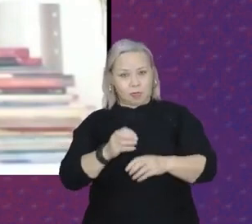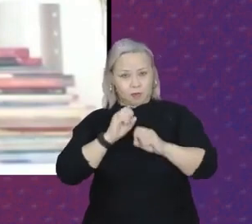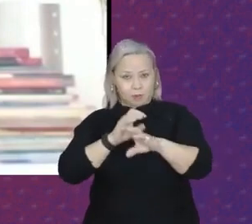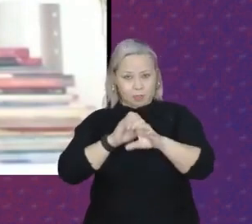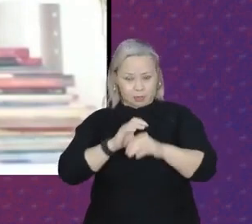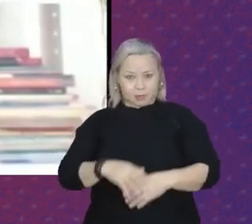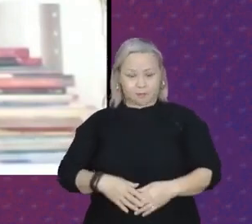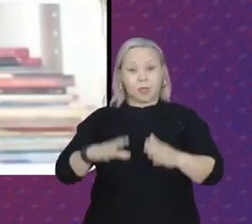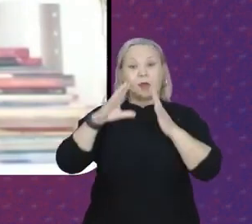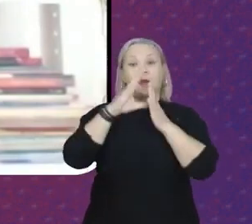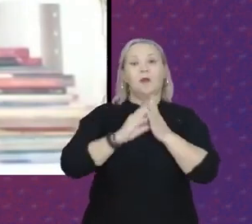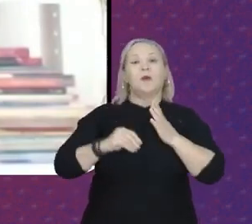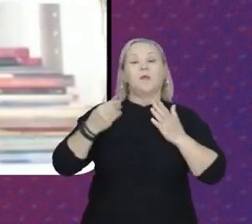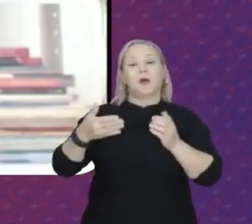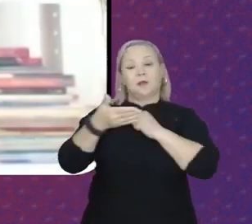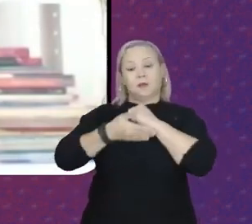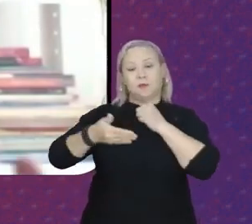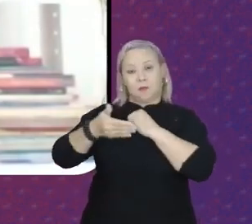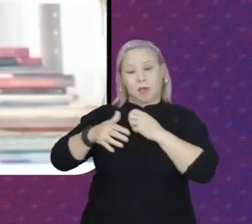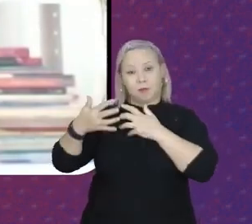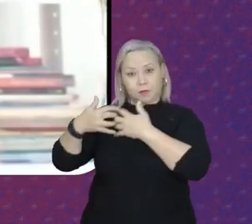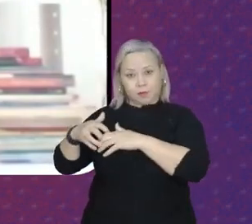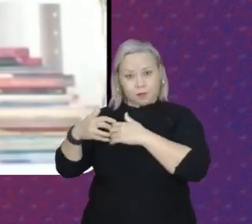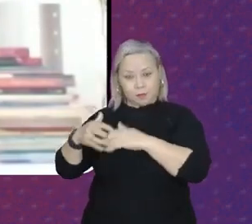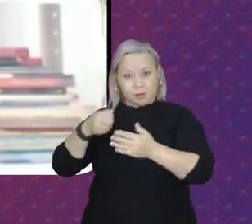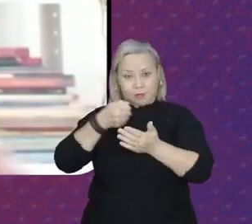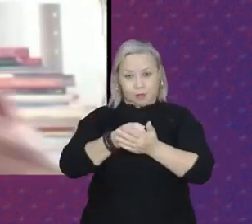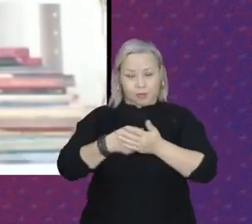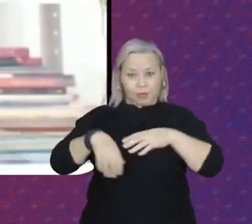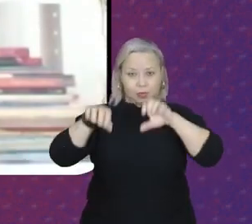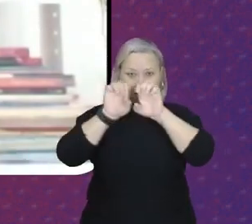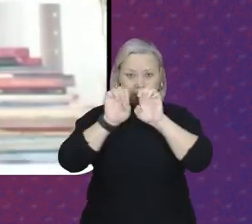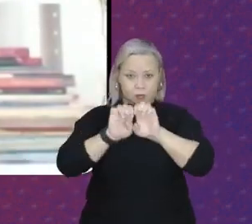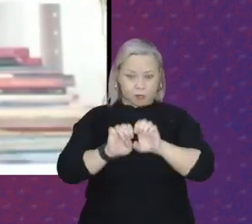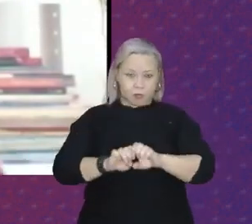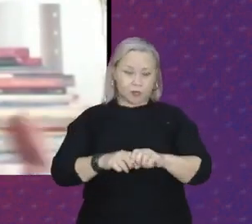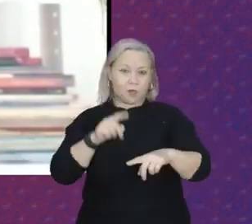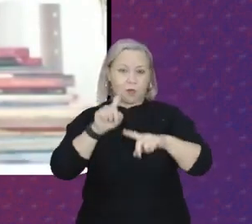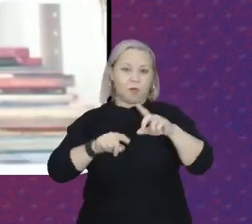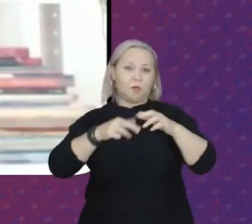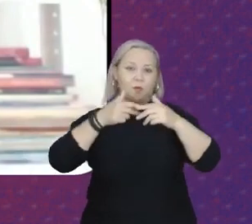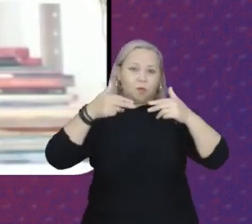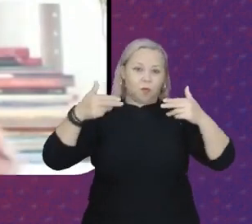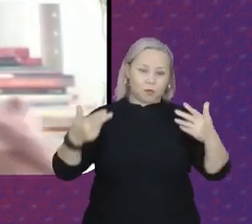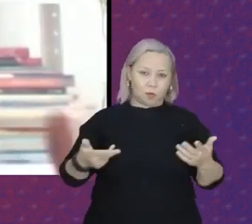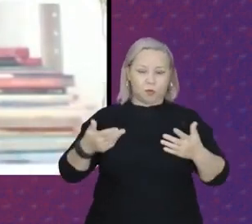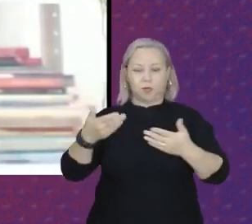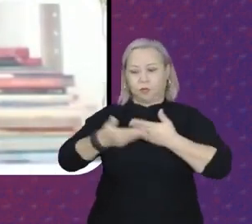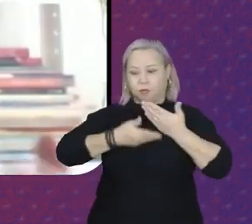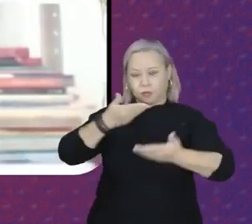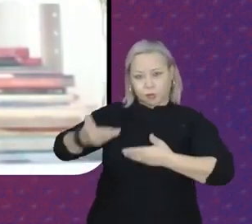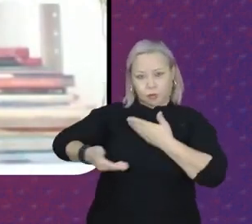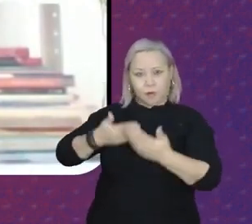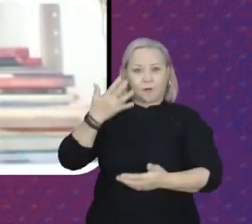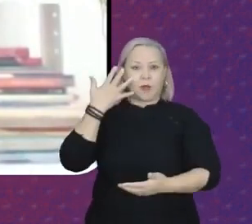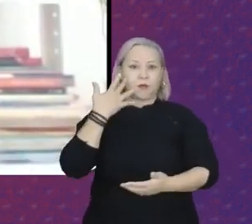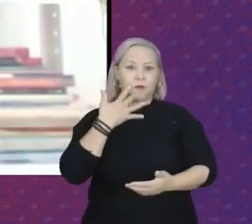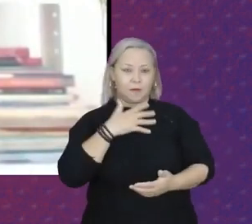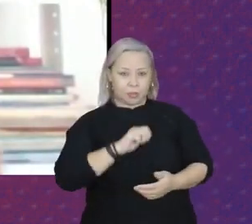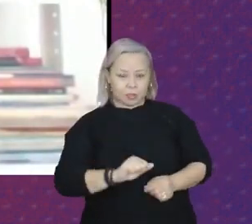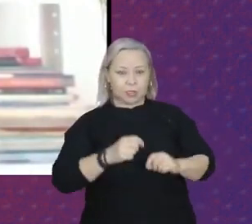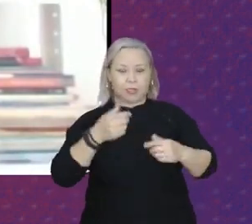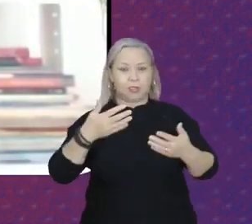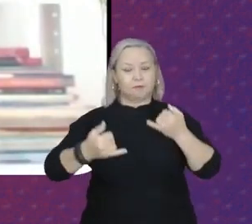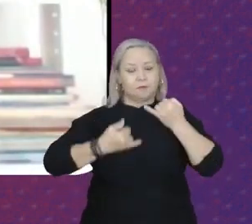de funcionamento são exigidos, como infraestrutura, insumos, como livros infantis, brinquedos,